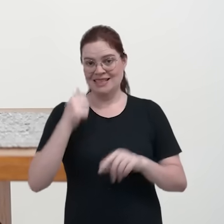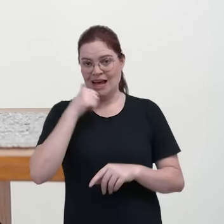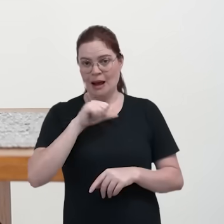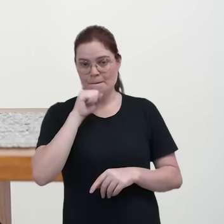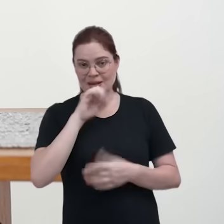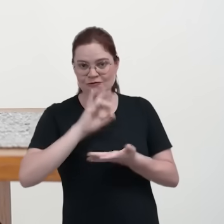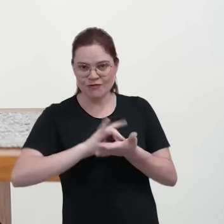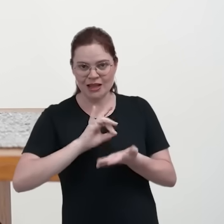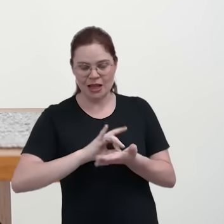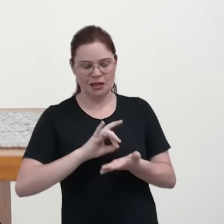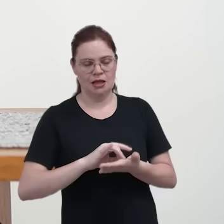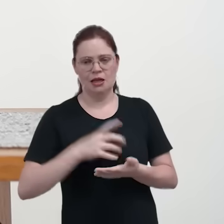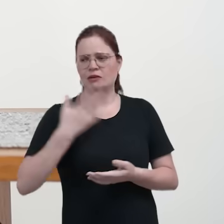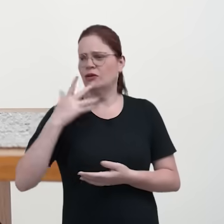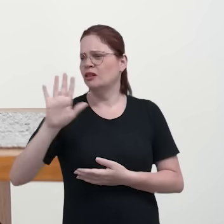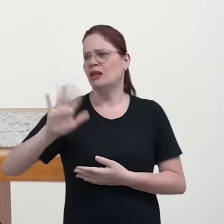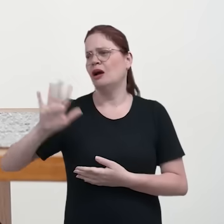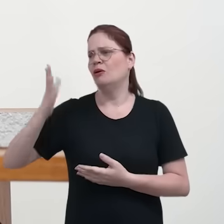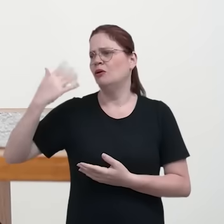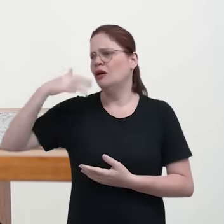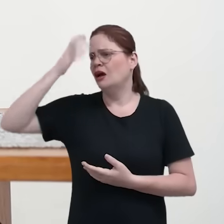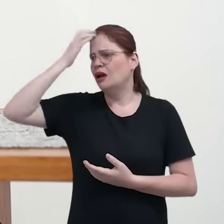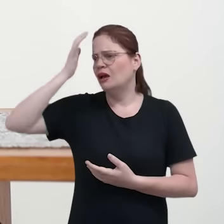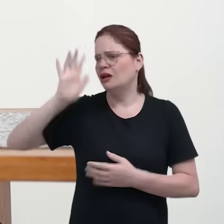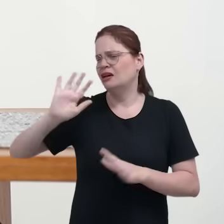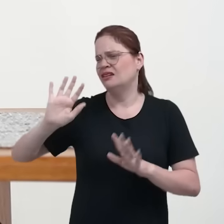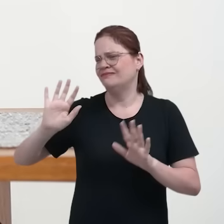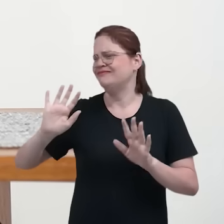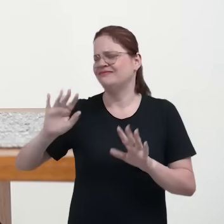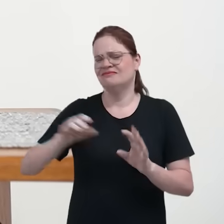vivo, disse assim ao rei: ó rei,